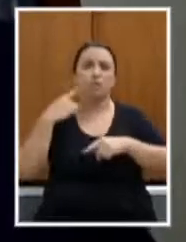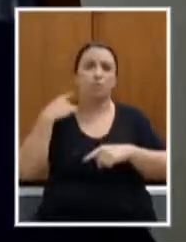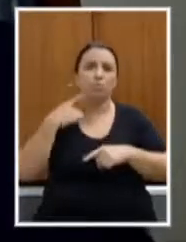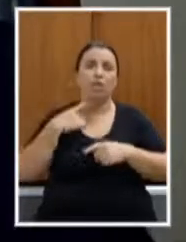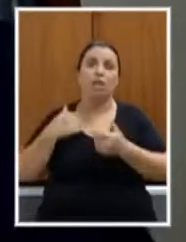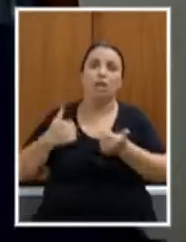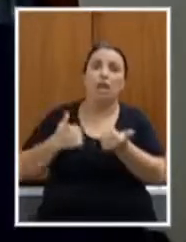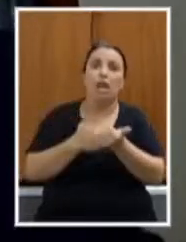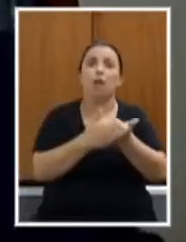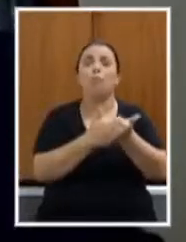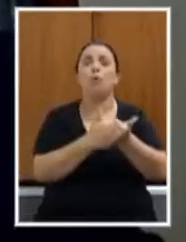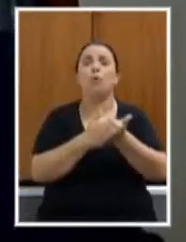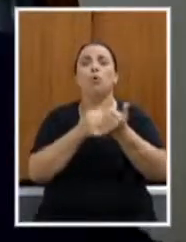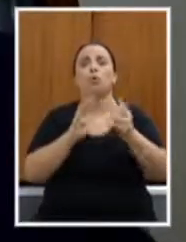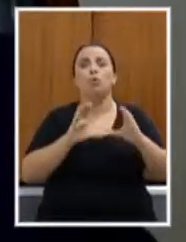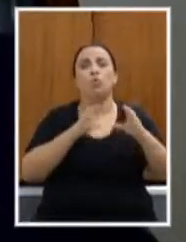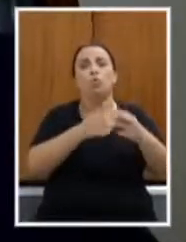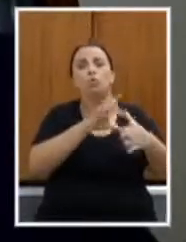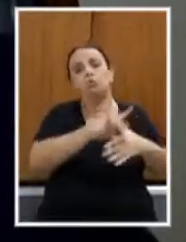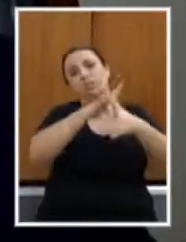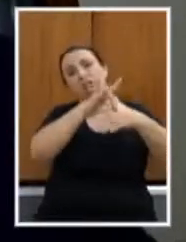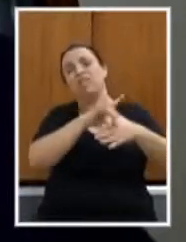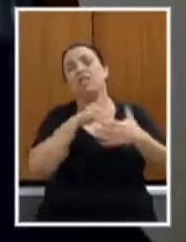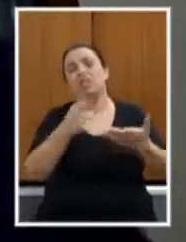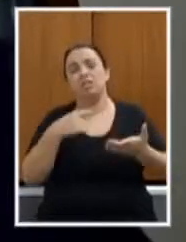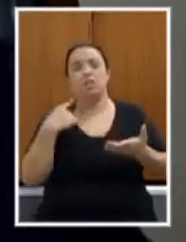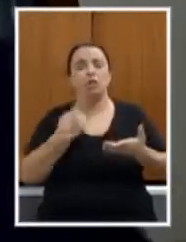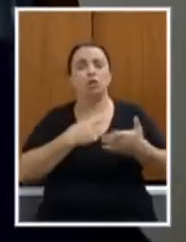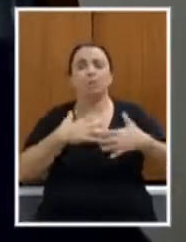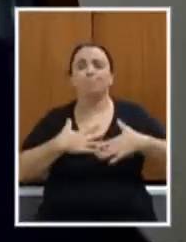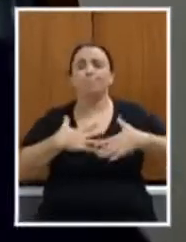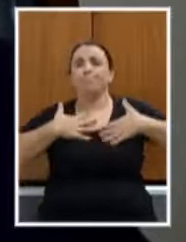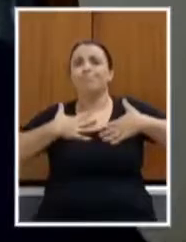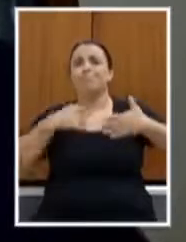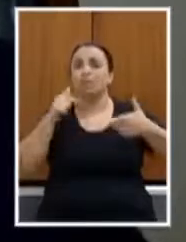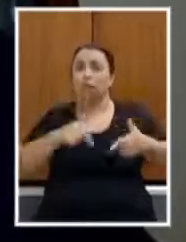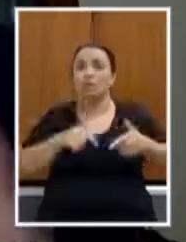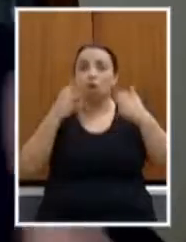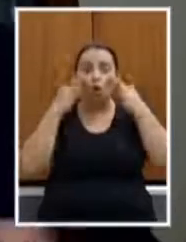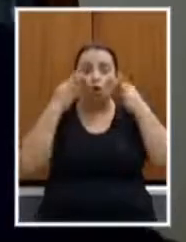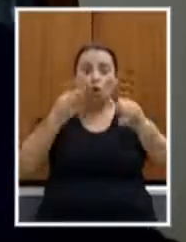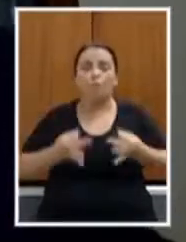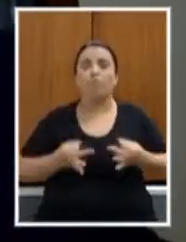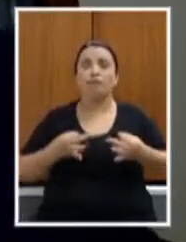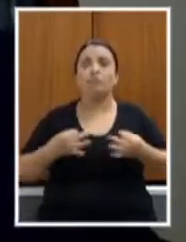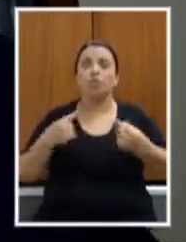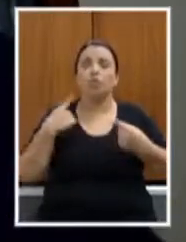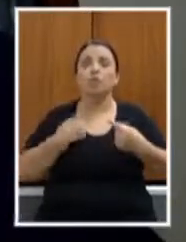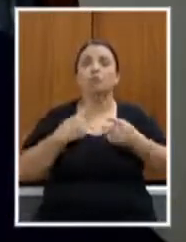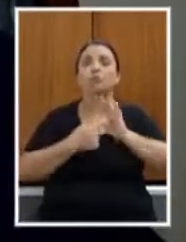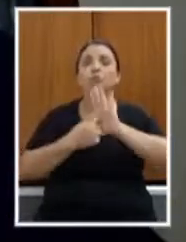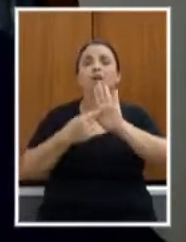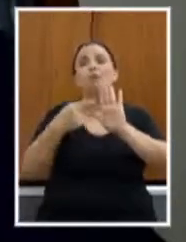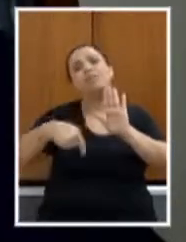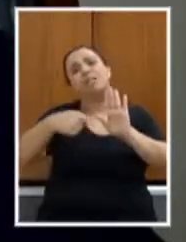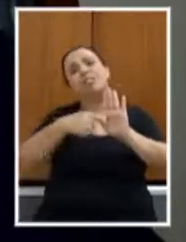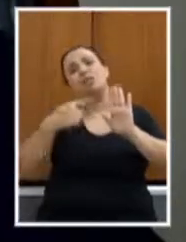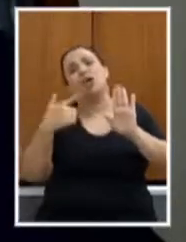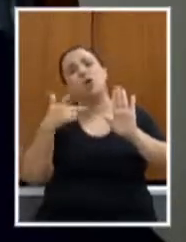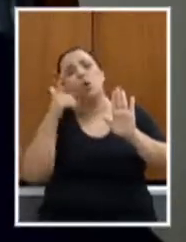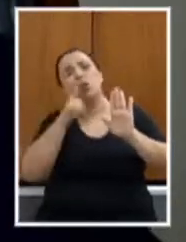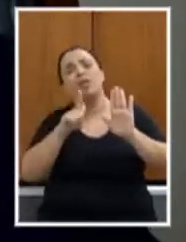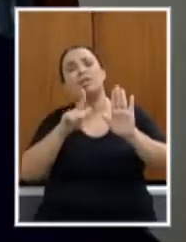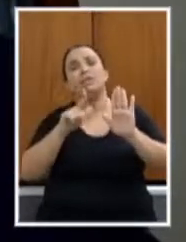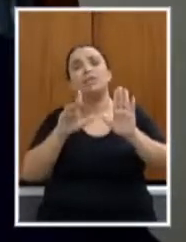de colégio de líderes, do qual a gente fica muito satisfeito em poder, a partir dessa compreensão, entregar essa conquista a toda a comunidade do sul de